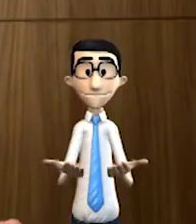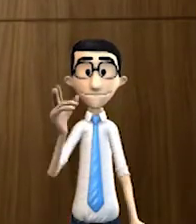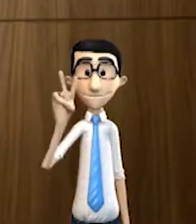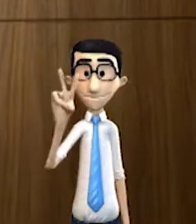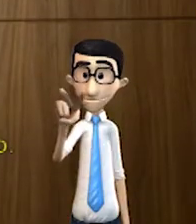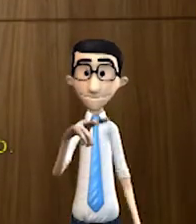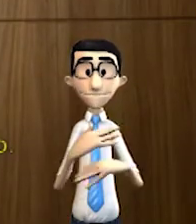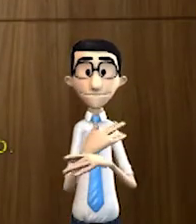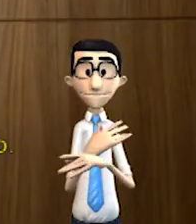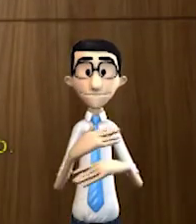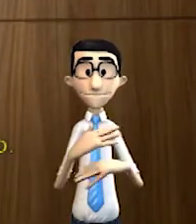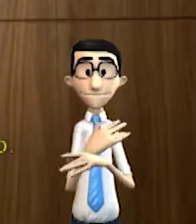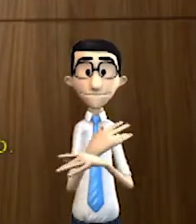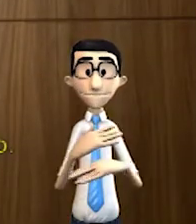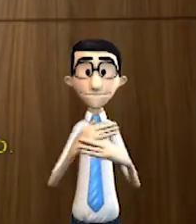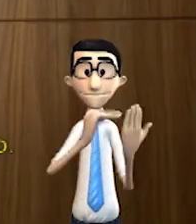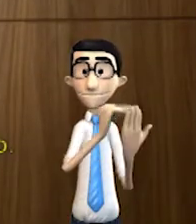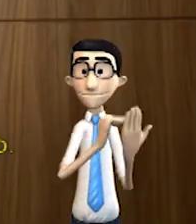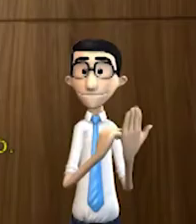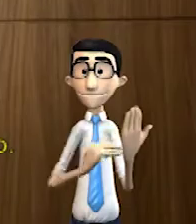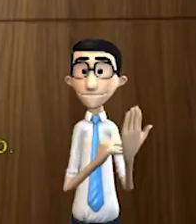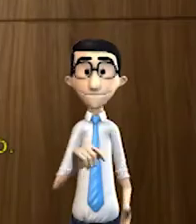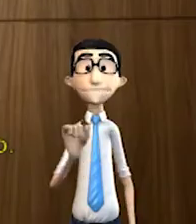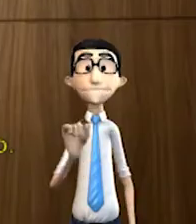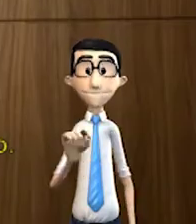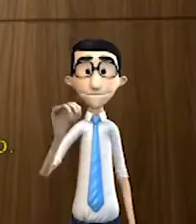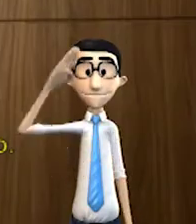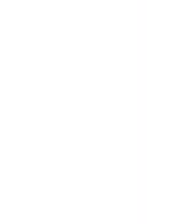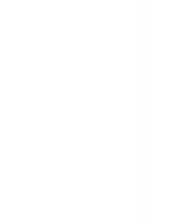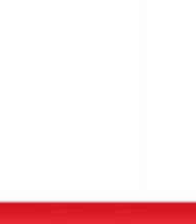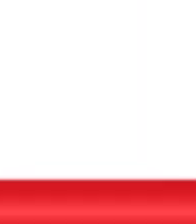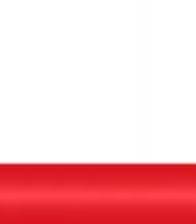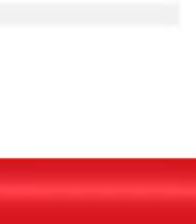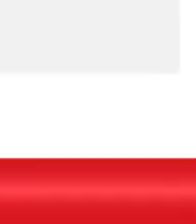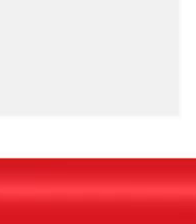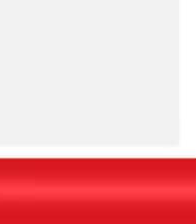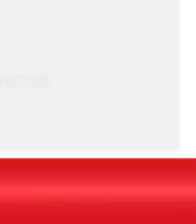e bons negócios. E fique agora com a agenda dos principais eventos da nossa cidade.